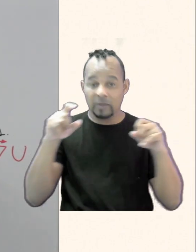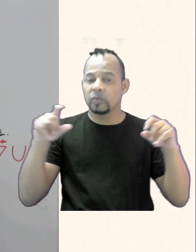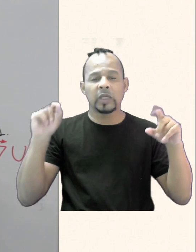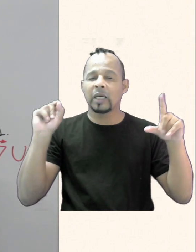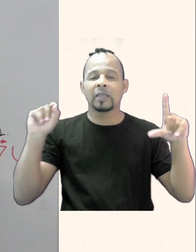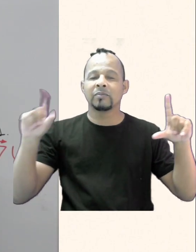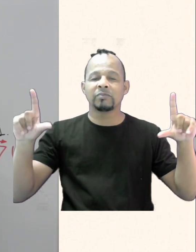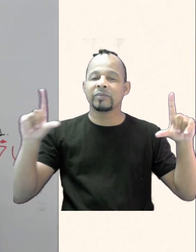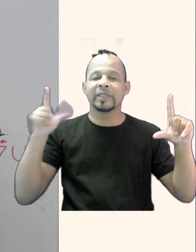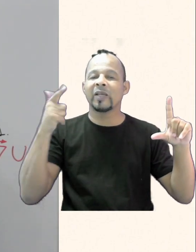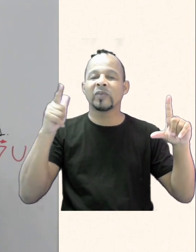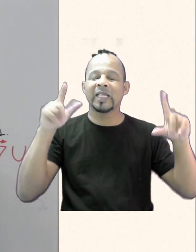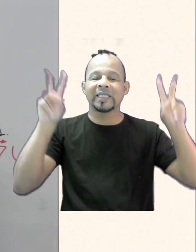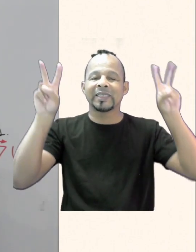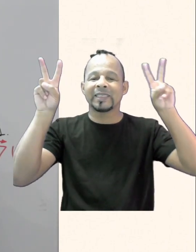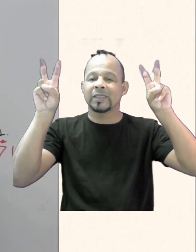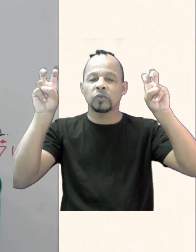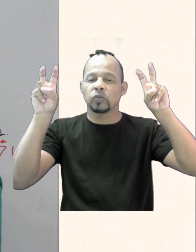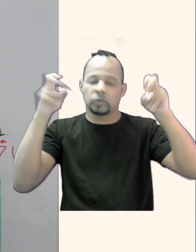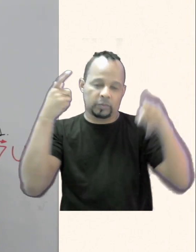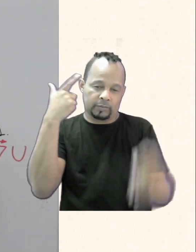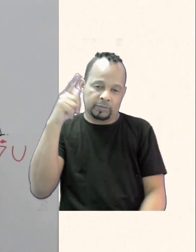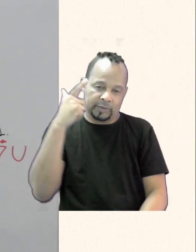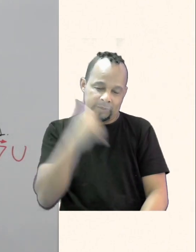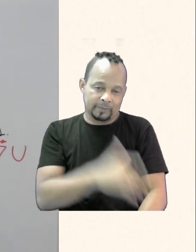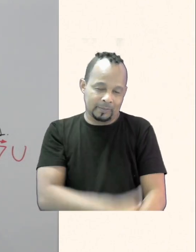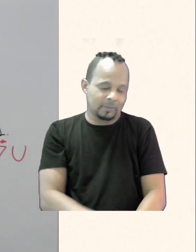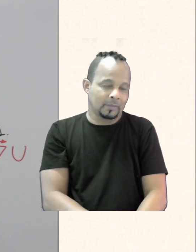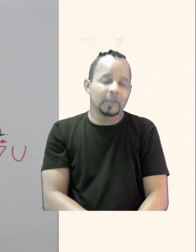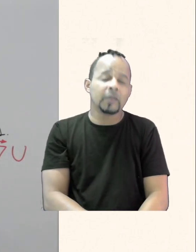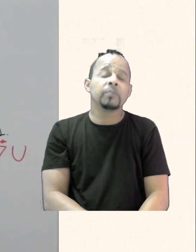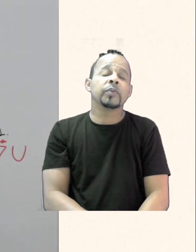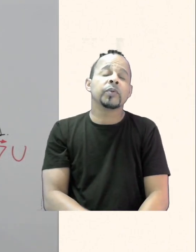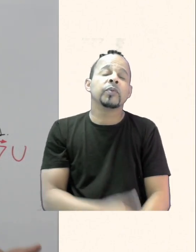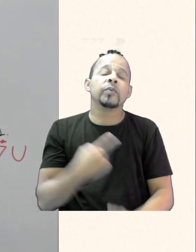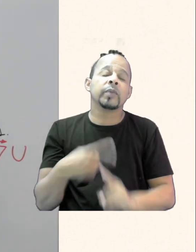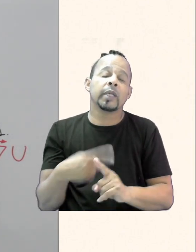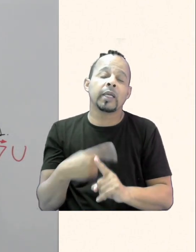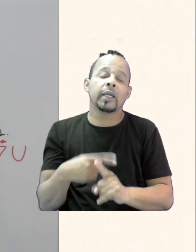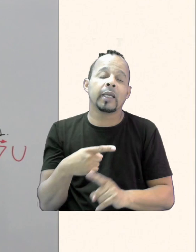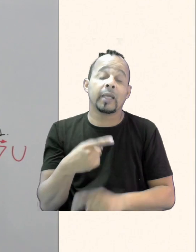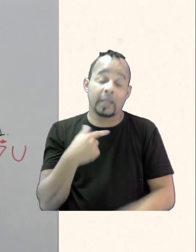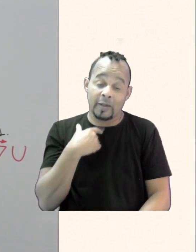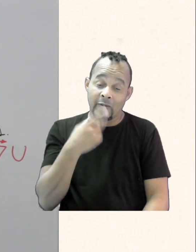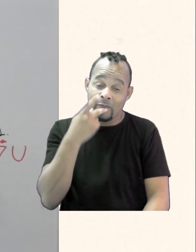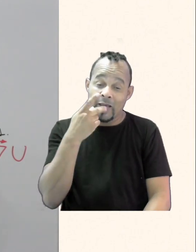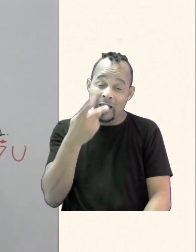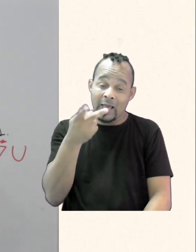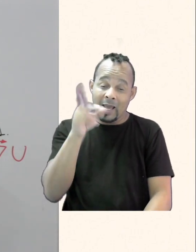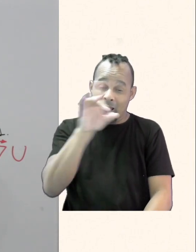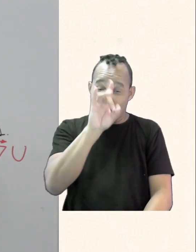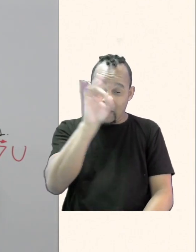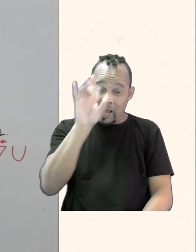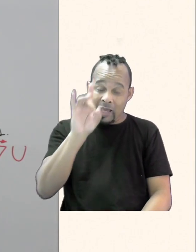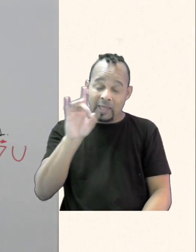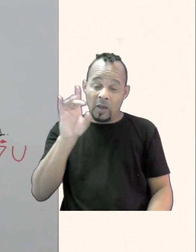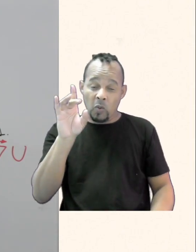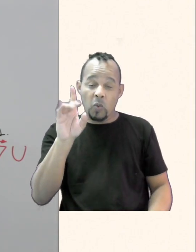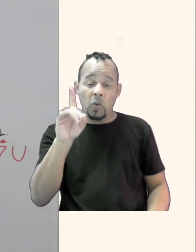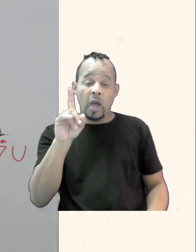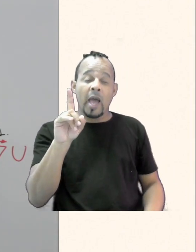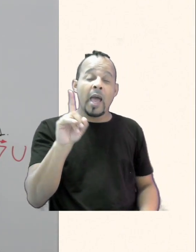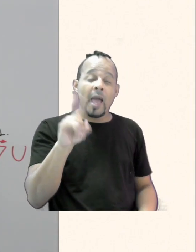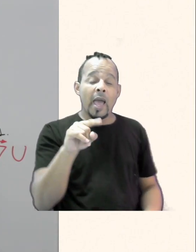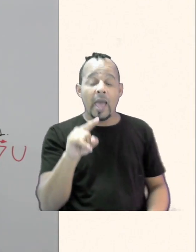quê? Porque cada uma das afirmações que eu vou fazer aqui é equivalente à outra. Ou seja, quando eu faço uma